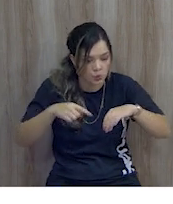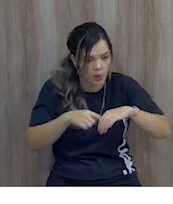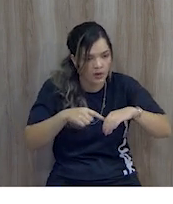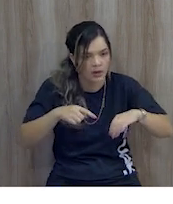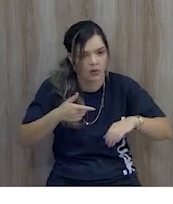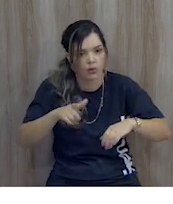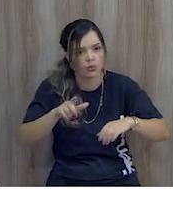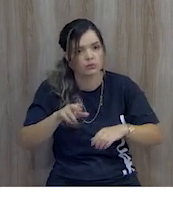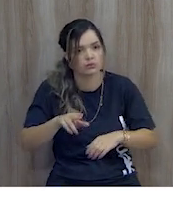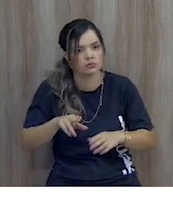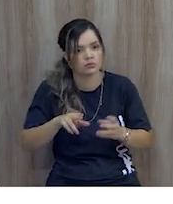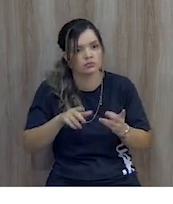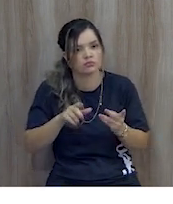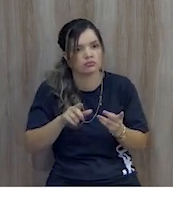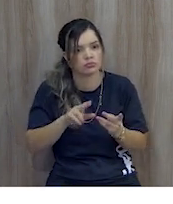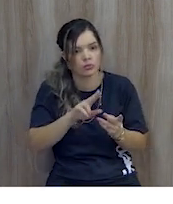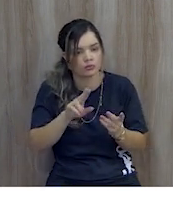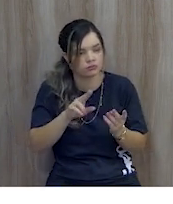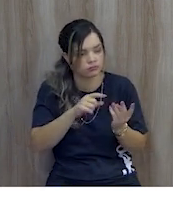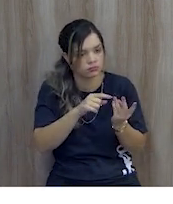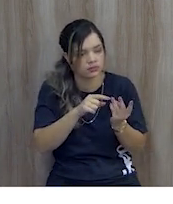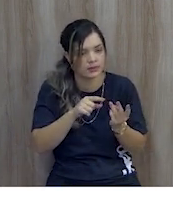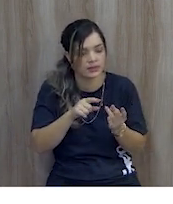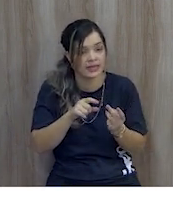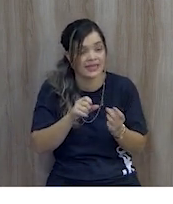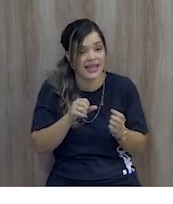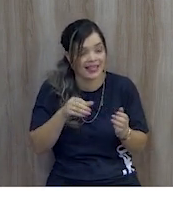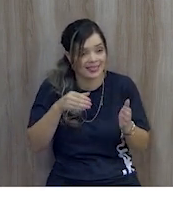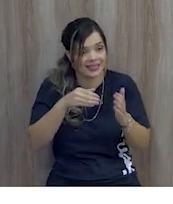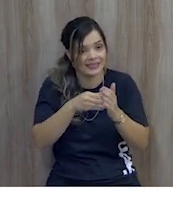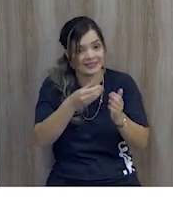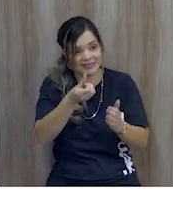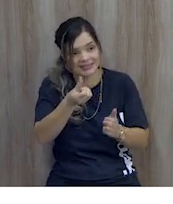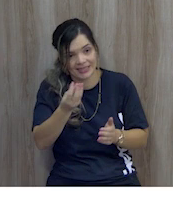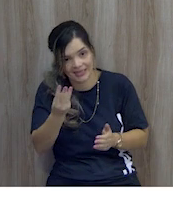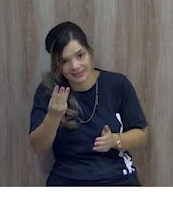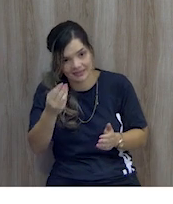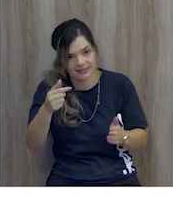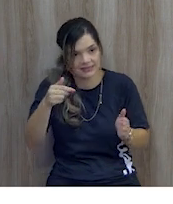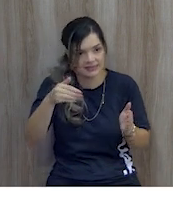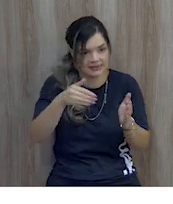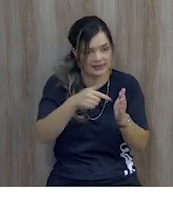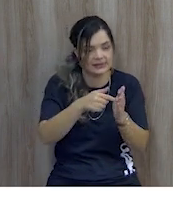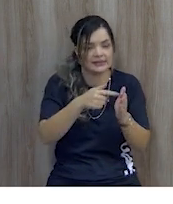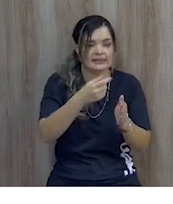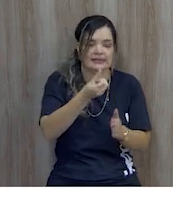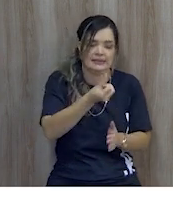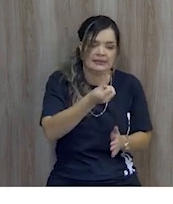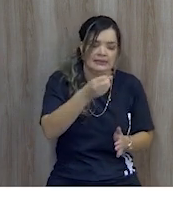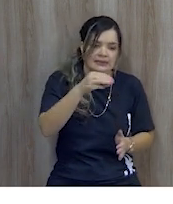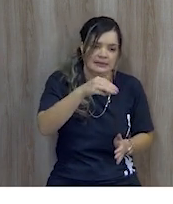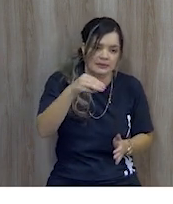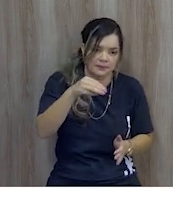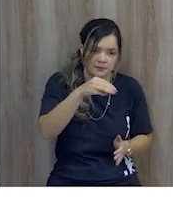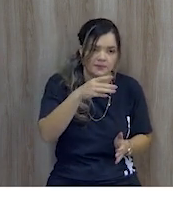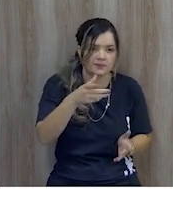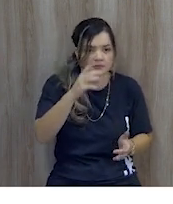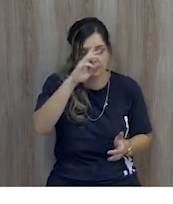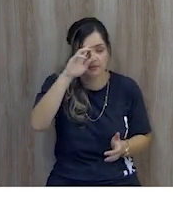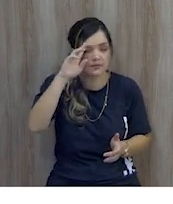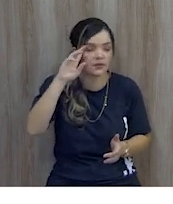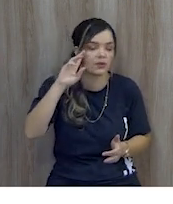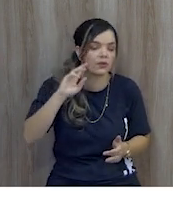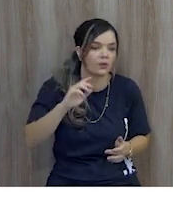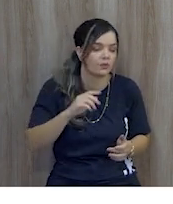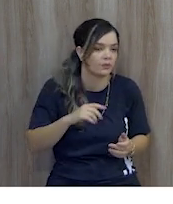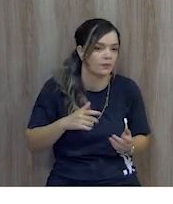for uma reseção gengival de até 6 milímetros, de 3 a 6, você pode, se for uma reseção unitária, um deslocamento